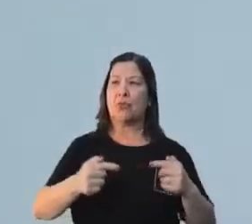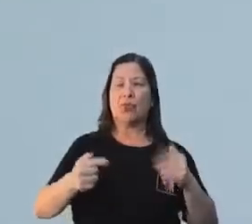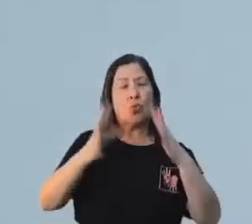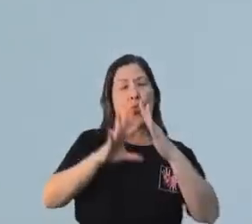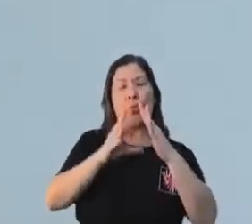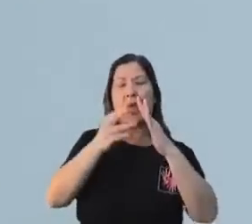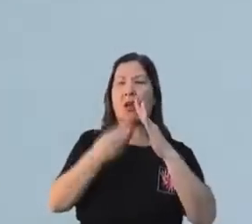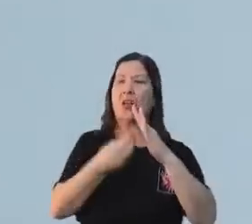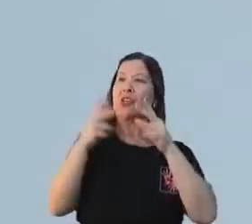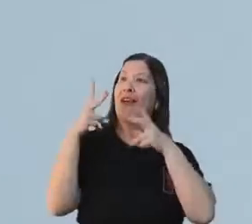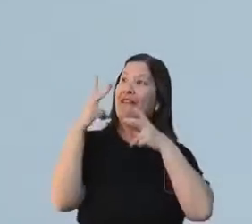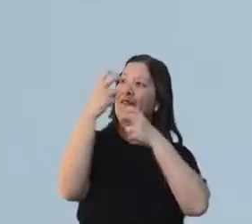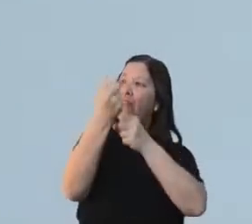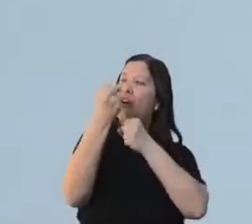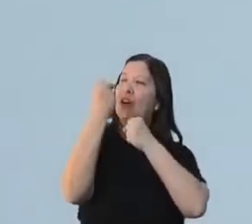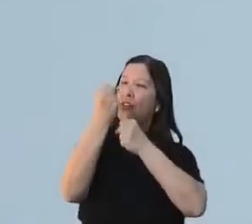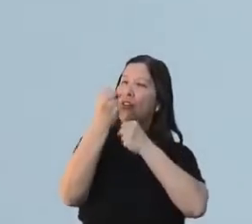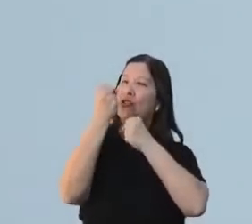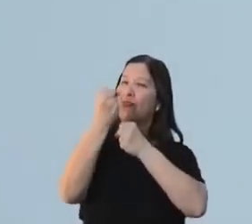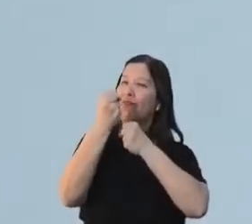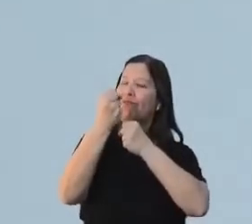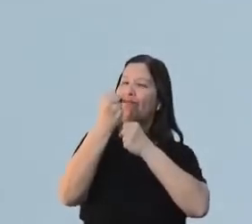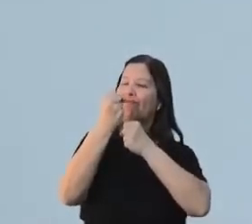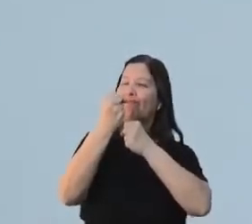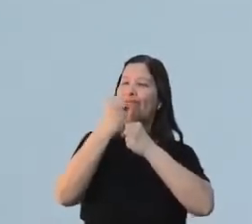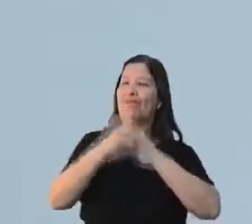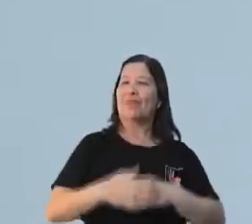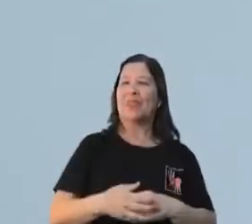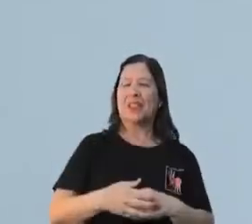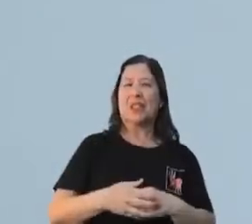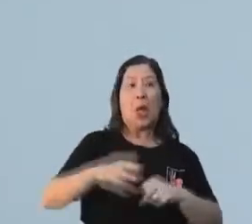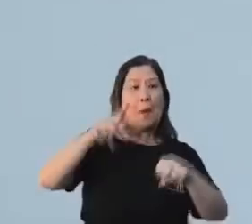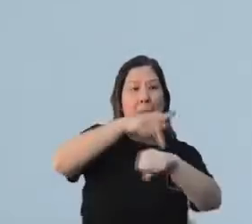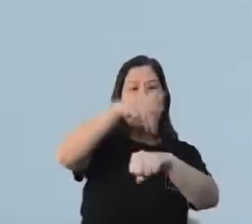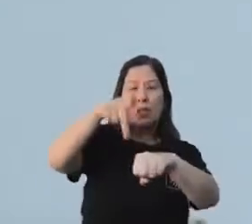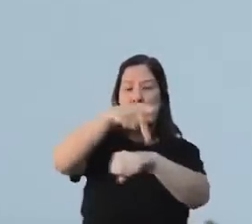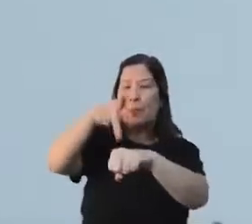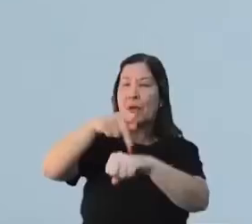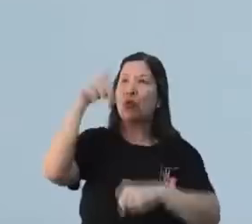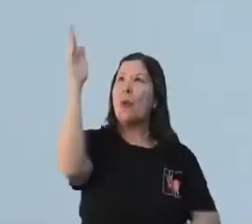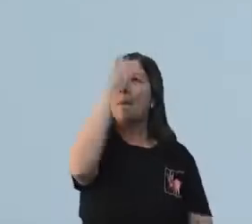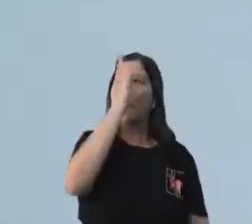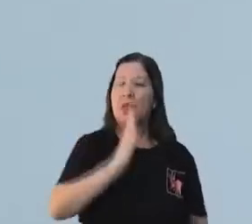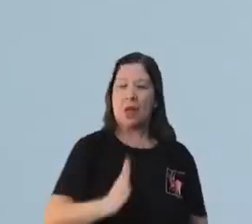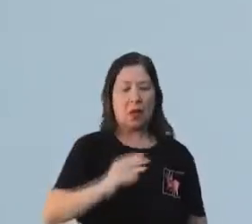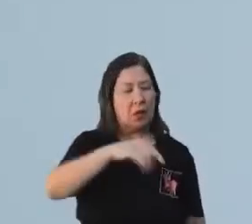Espírito Santo, que vai impactar a nação brasileira e o mundo.